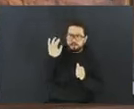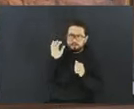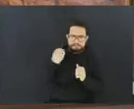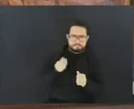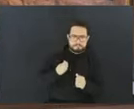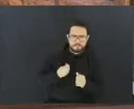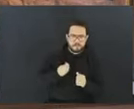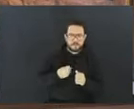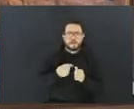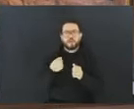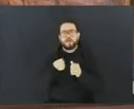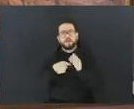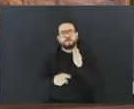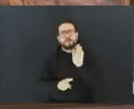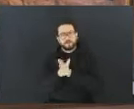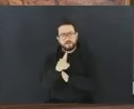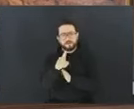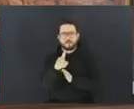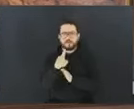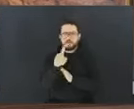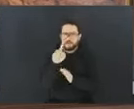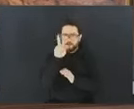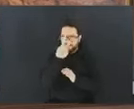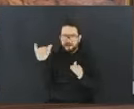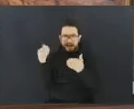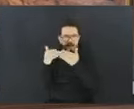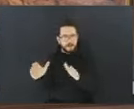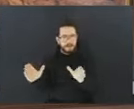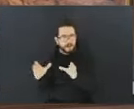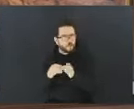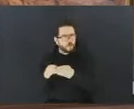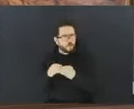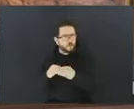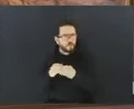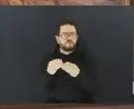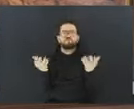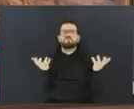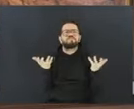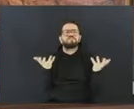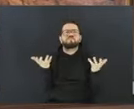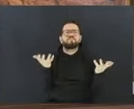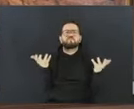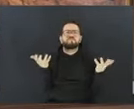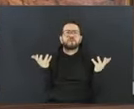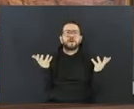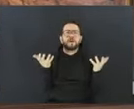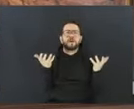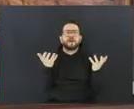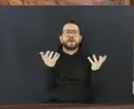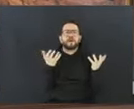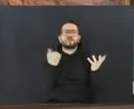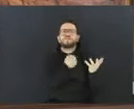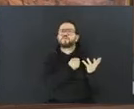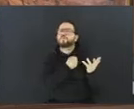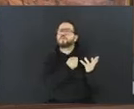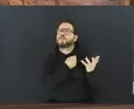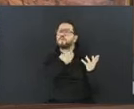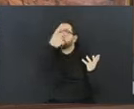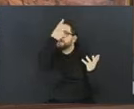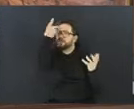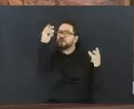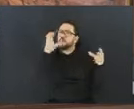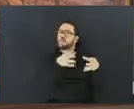minha pergunta é, teremos mais concurso? Como está o concurso, como está o policiamento do PROERD em todas